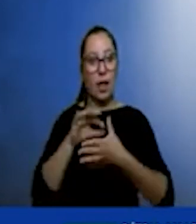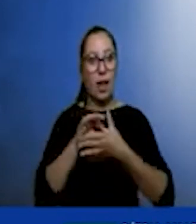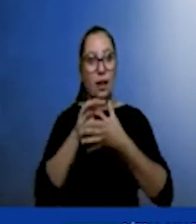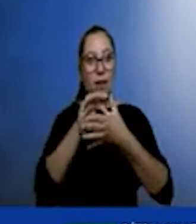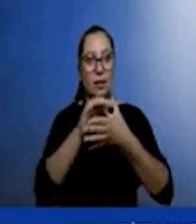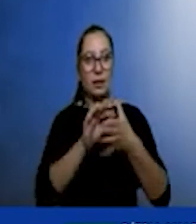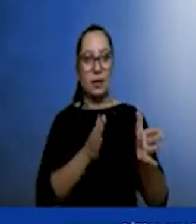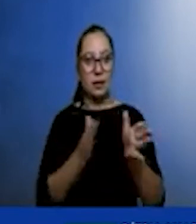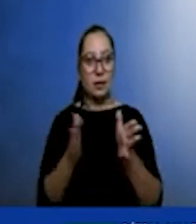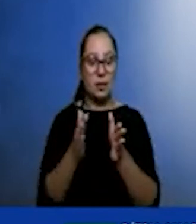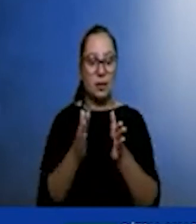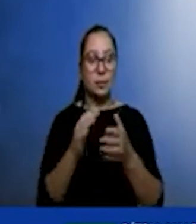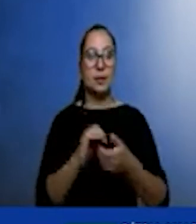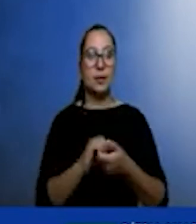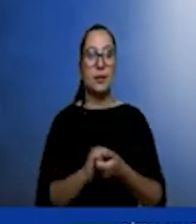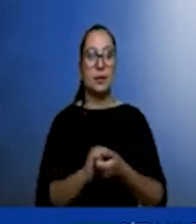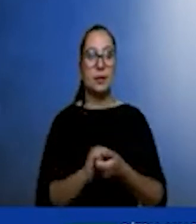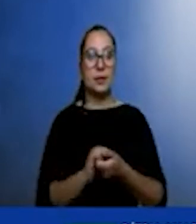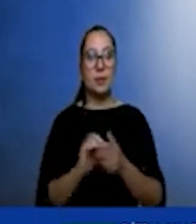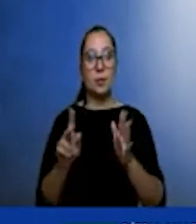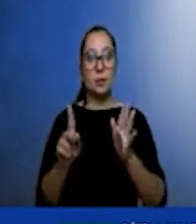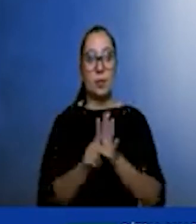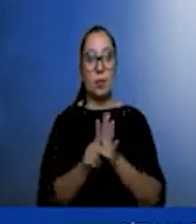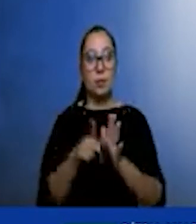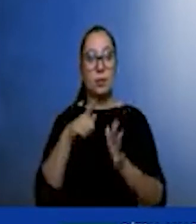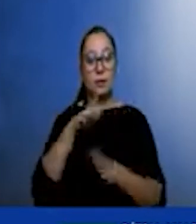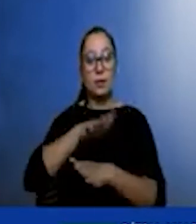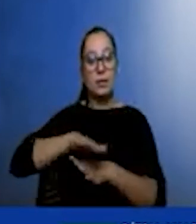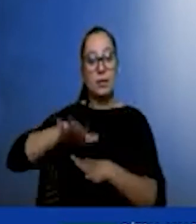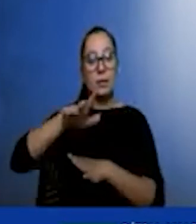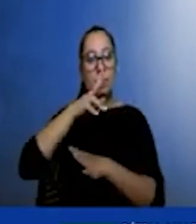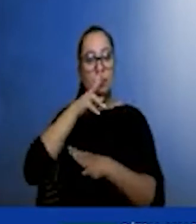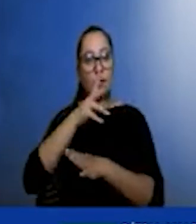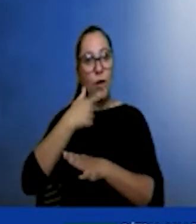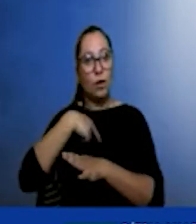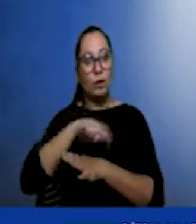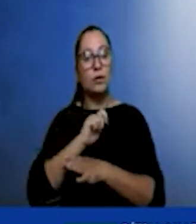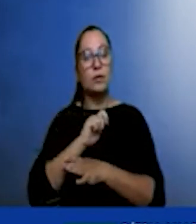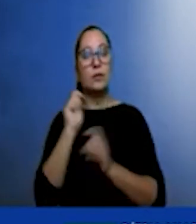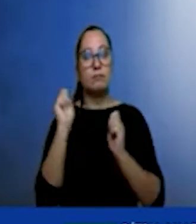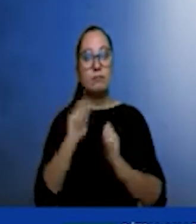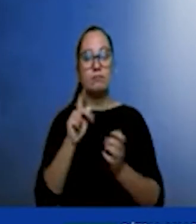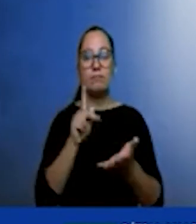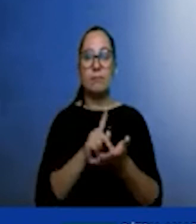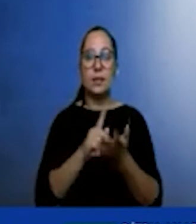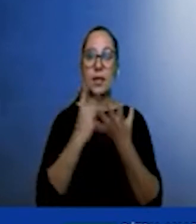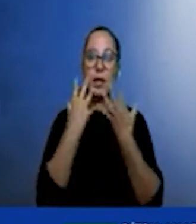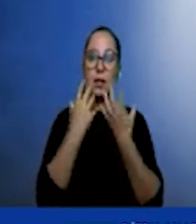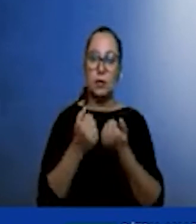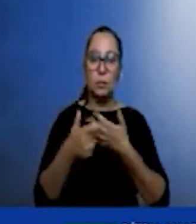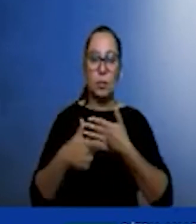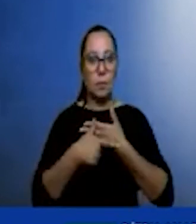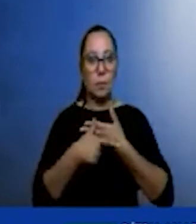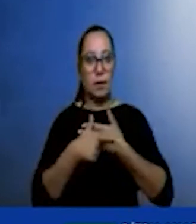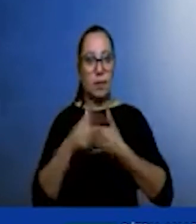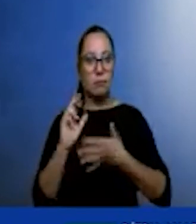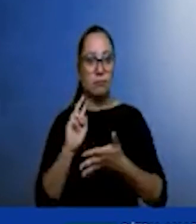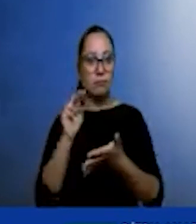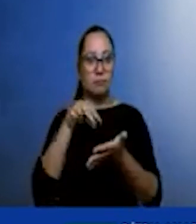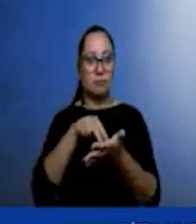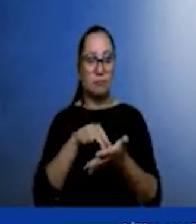né, no que lhe cabe. Acho que existe um espaço grande para a gente, de fato, assumir um papel de protagonista